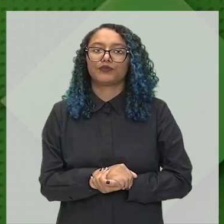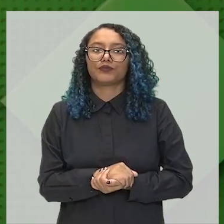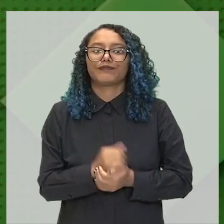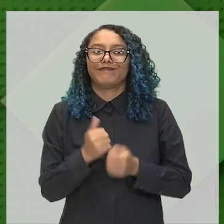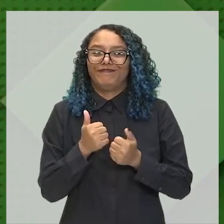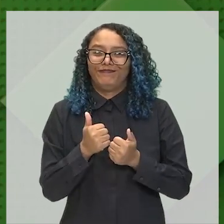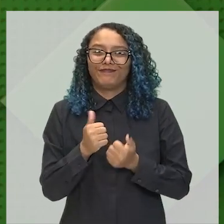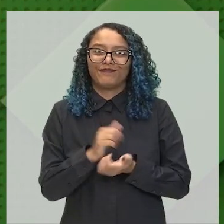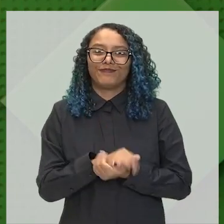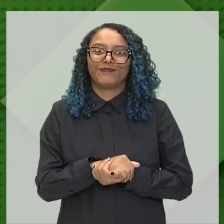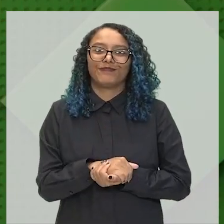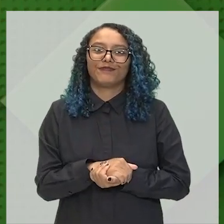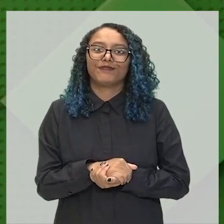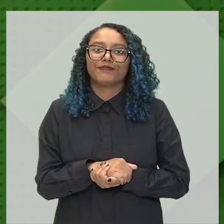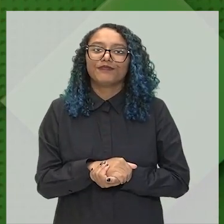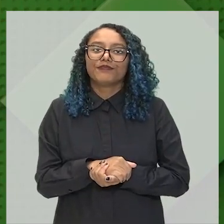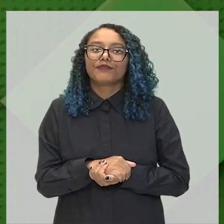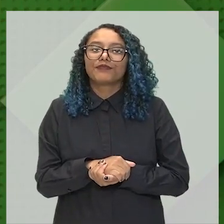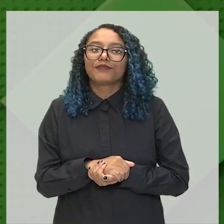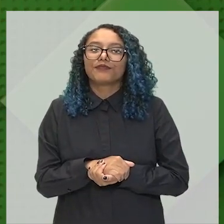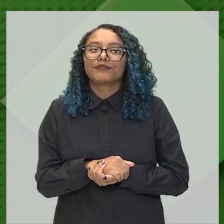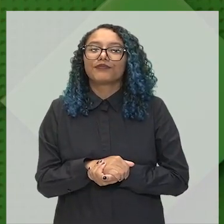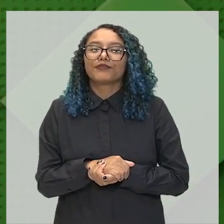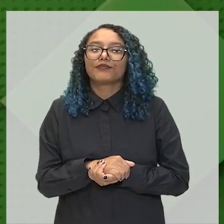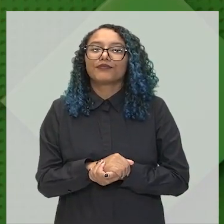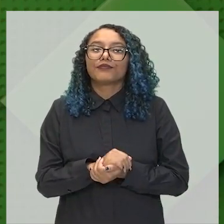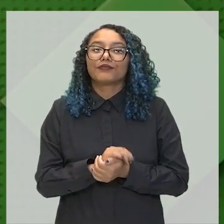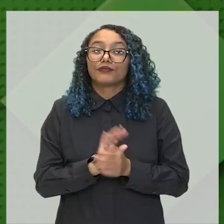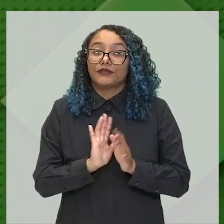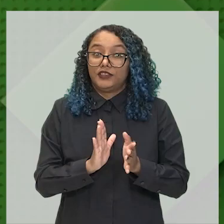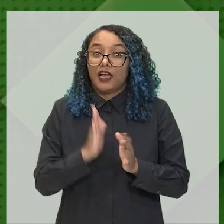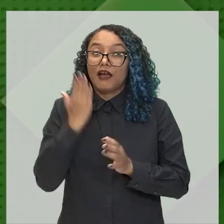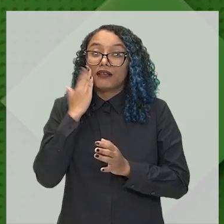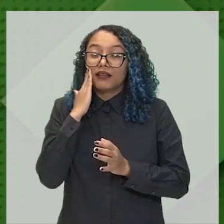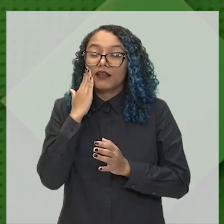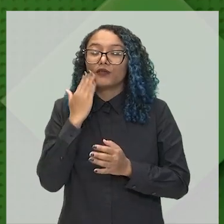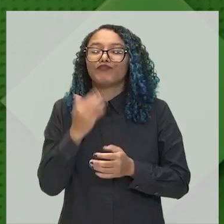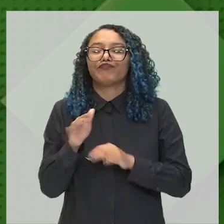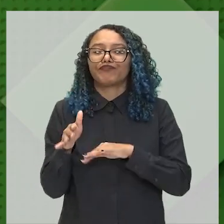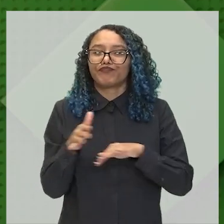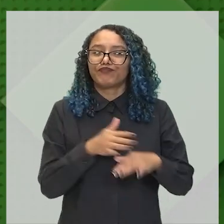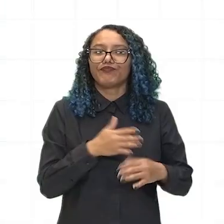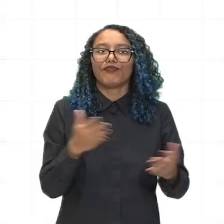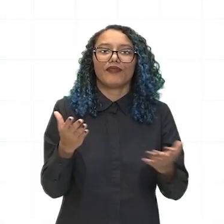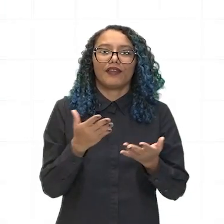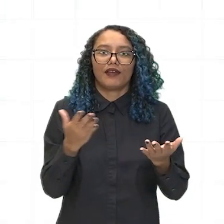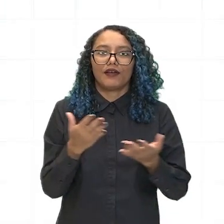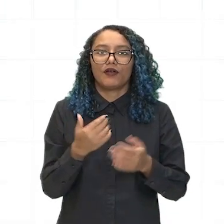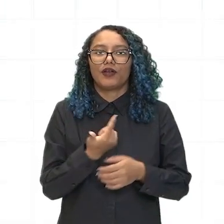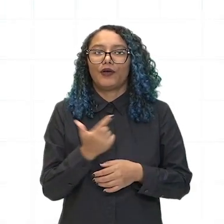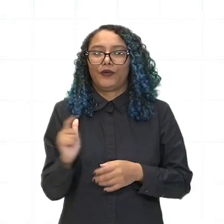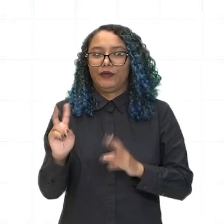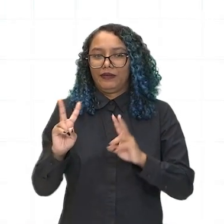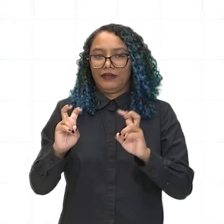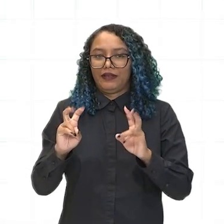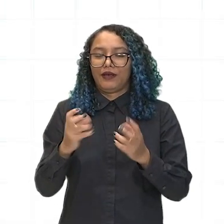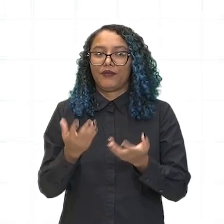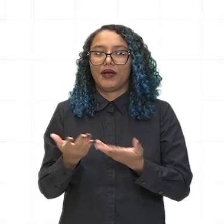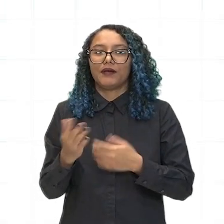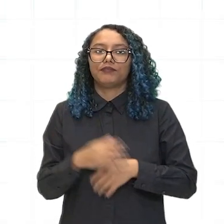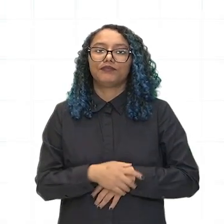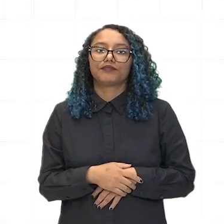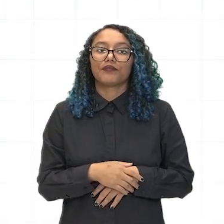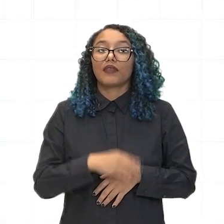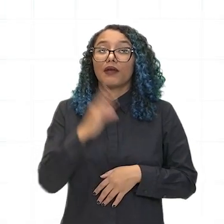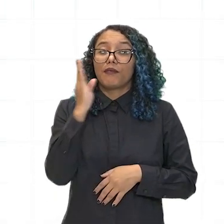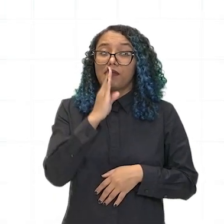extremidade sul. Ok? Então já tem em mente sobre isso, não é? Vamos lá para outro tópico da nossa aula,